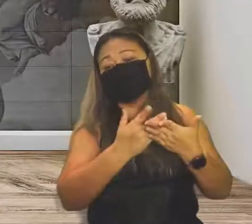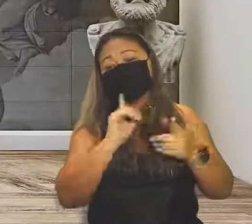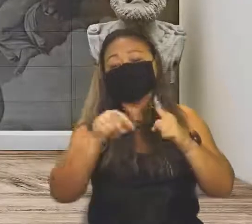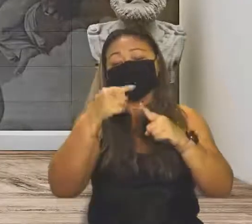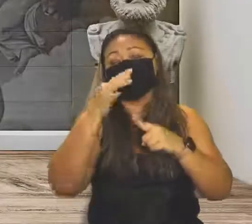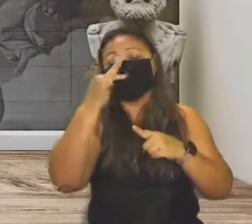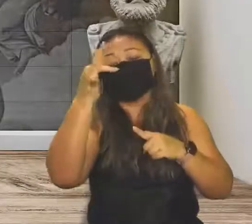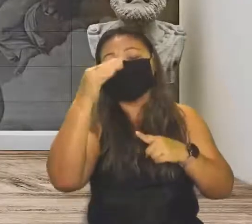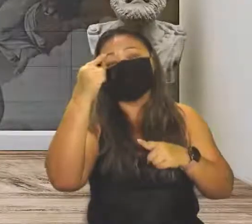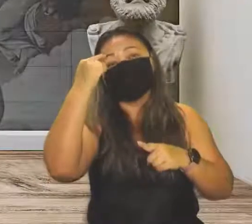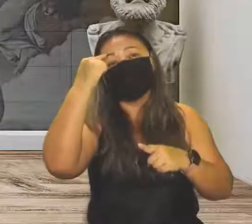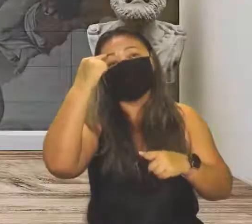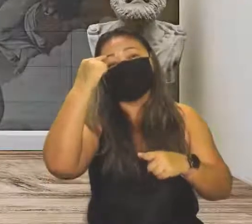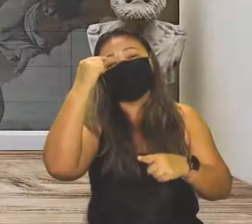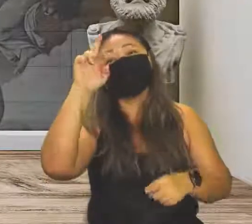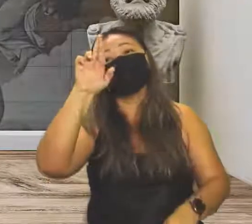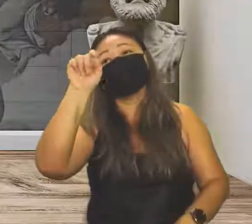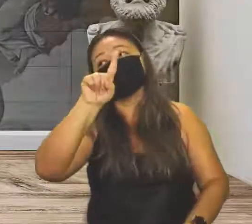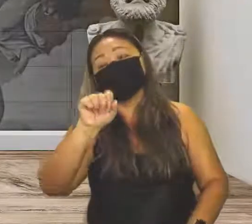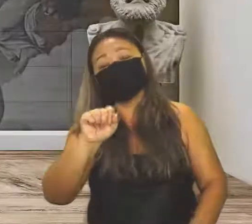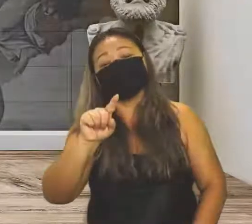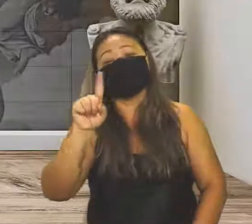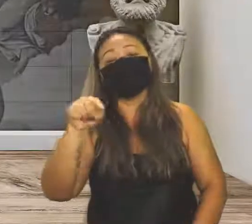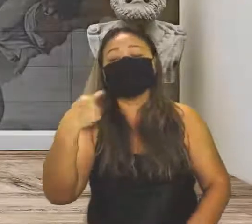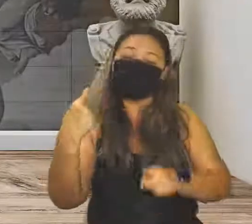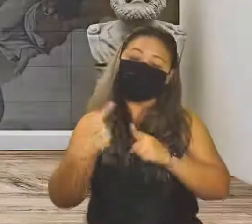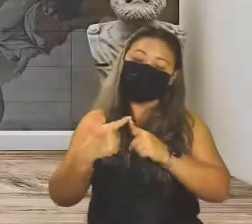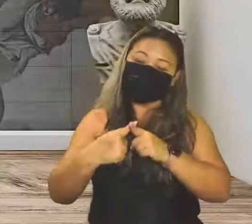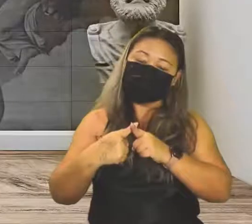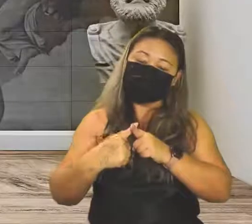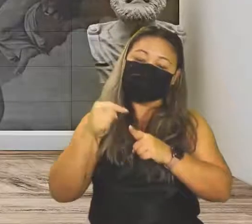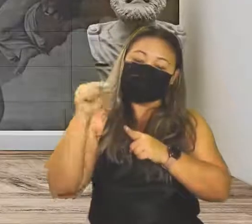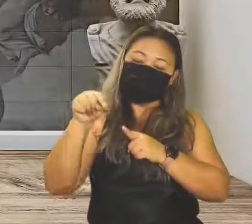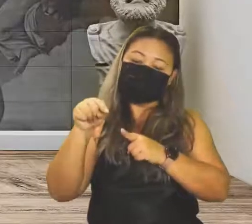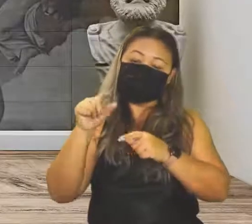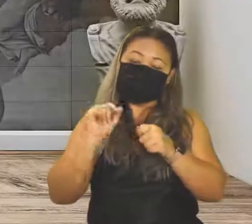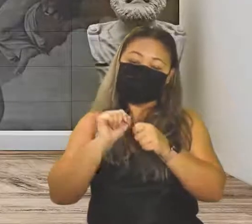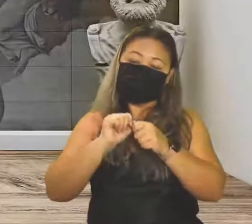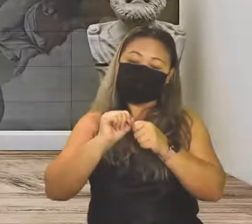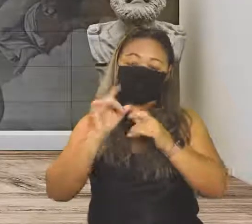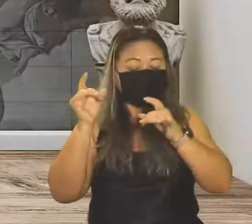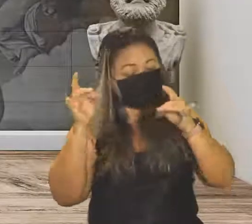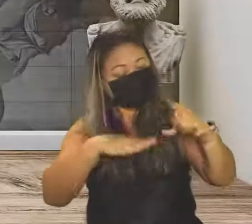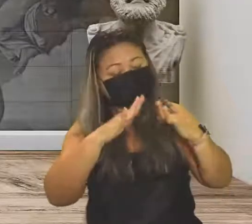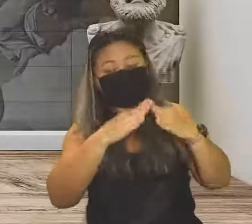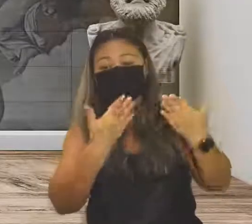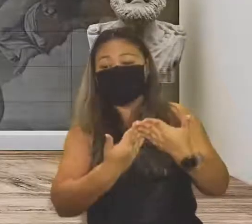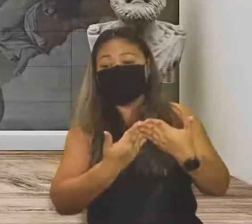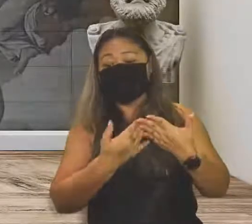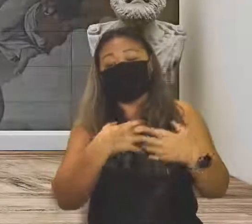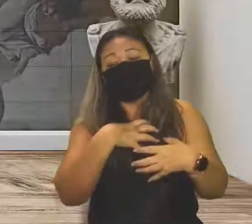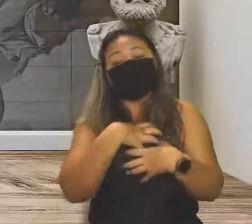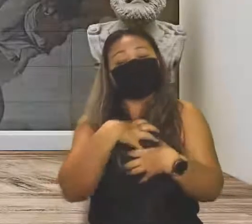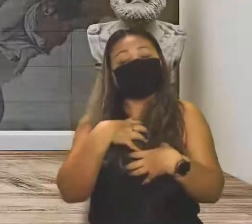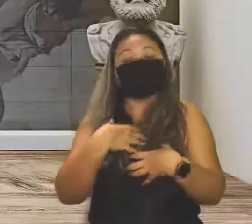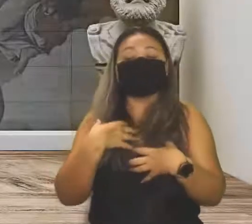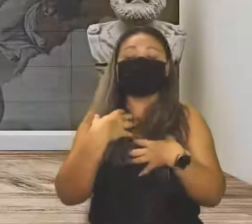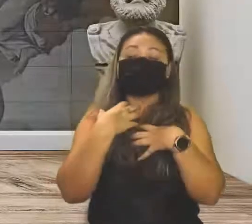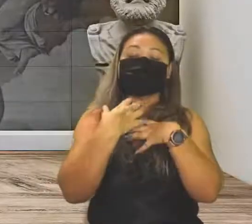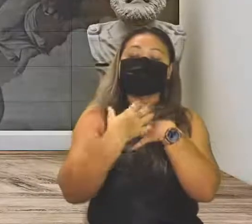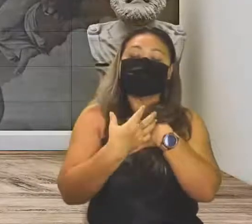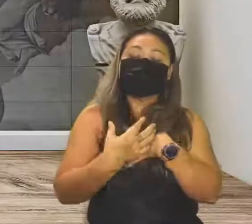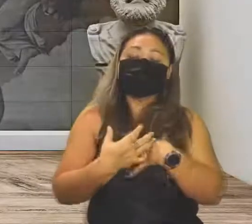frente você vai ter uma decisão racional. Porque a decisão de você desistir da escola, ela é sentimental ou